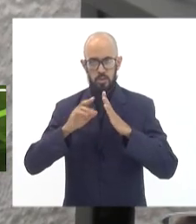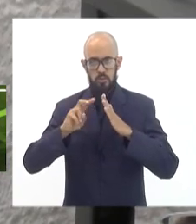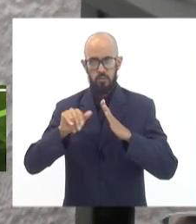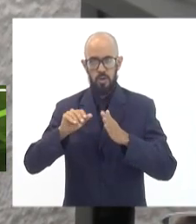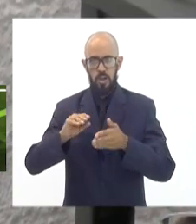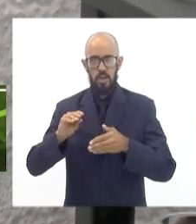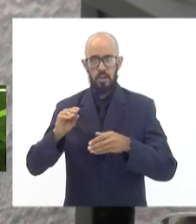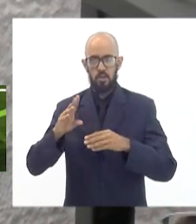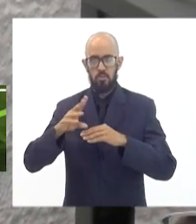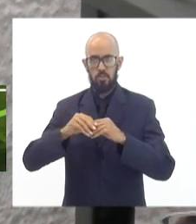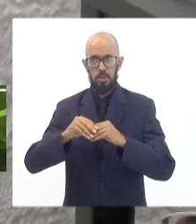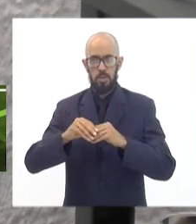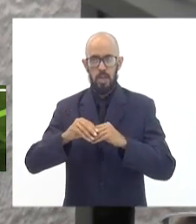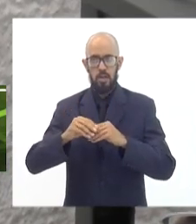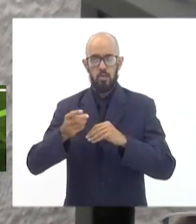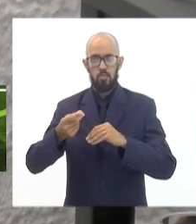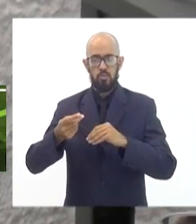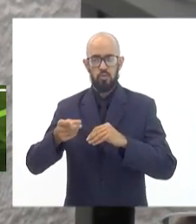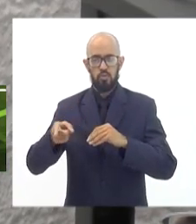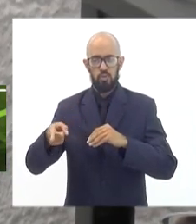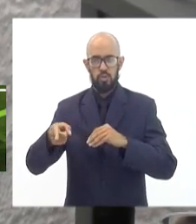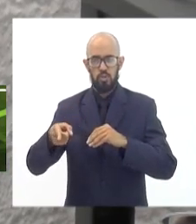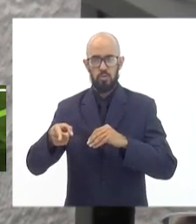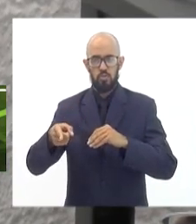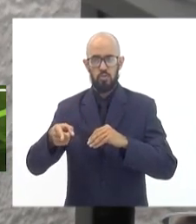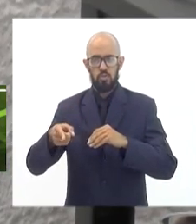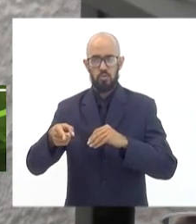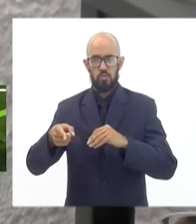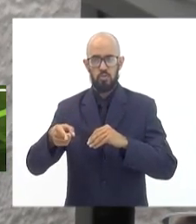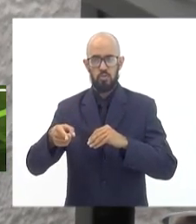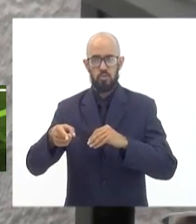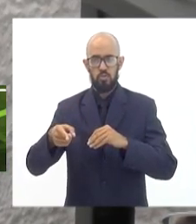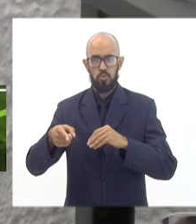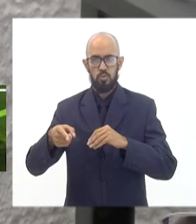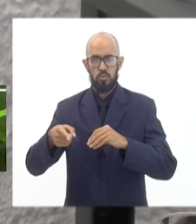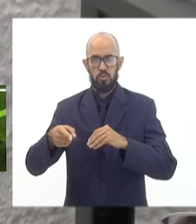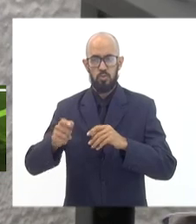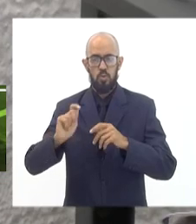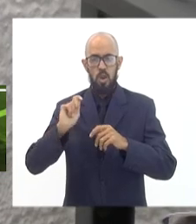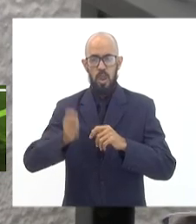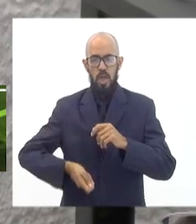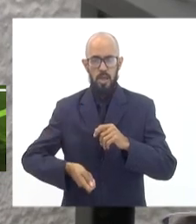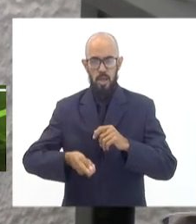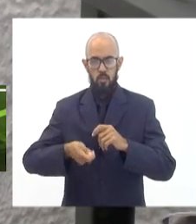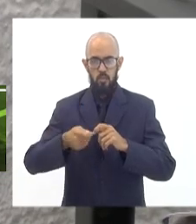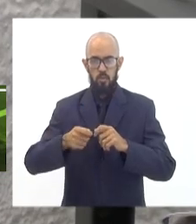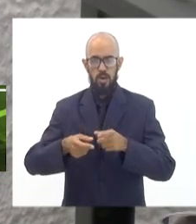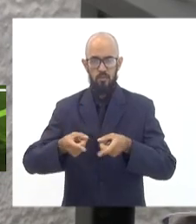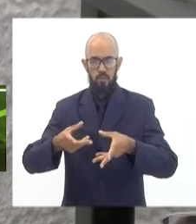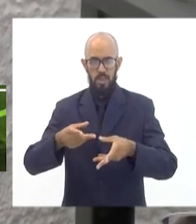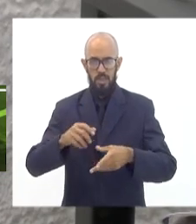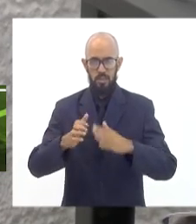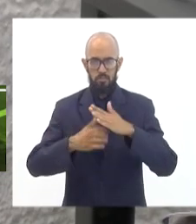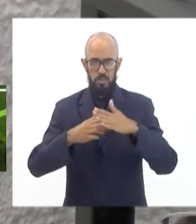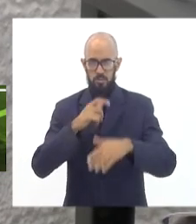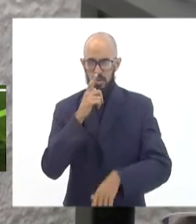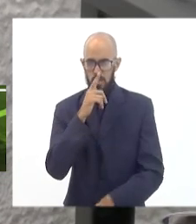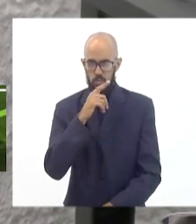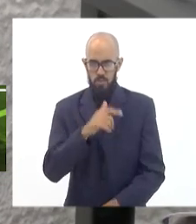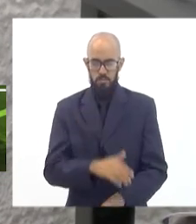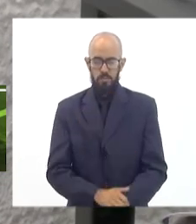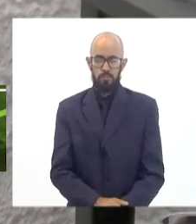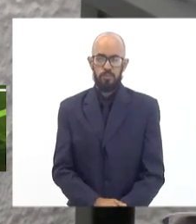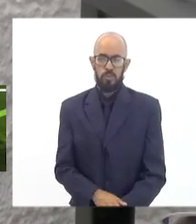do e do recurso da do leilão de saneamento e aí começa seu